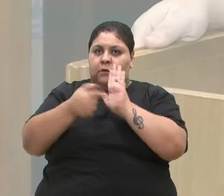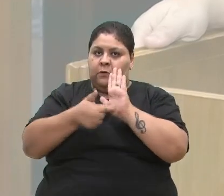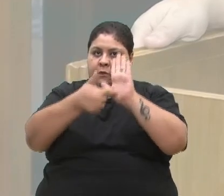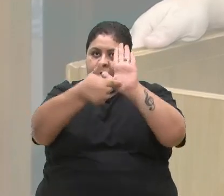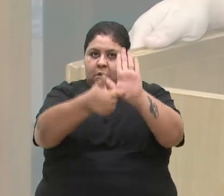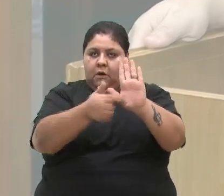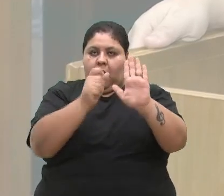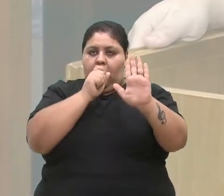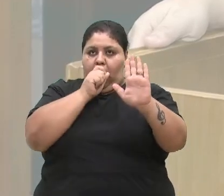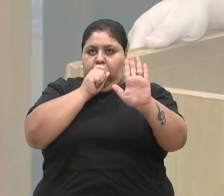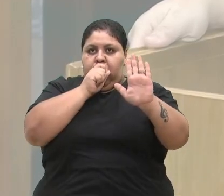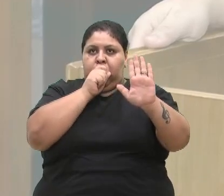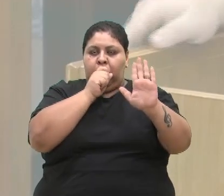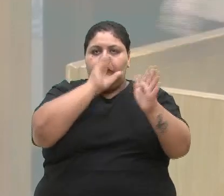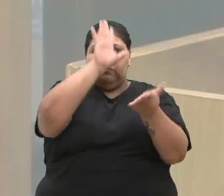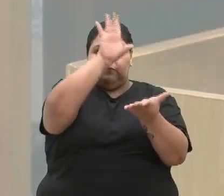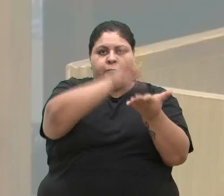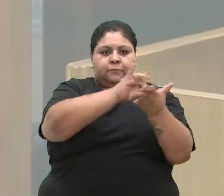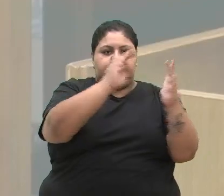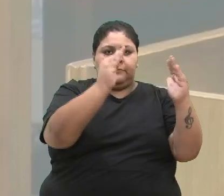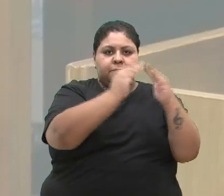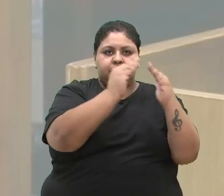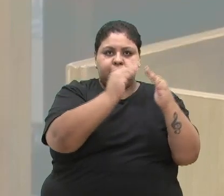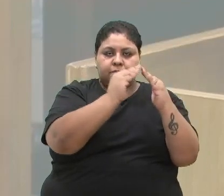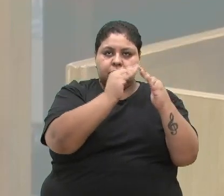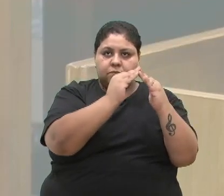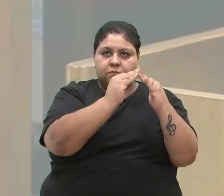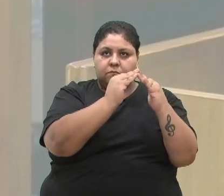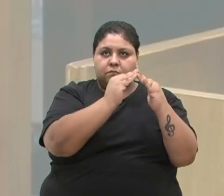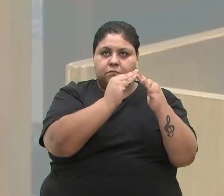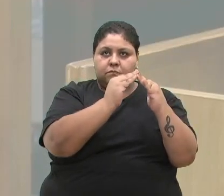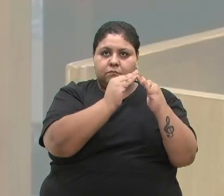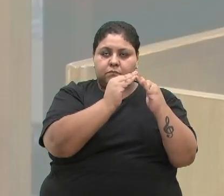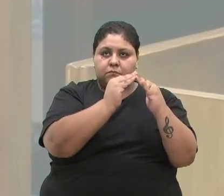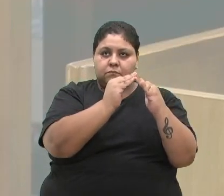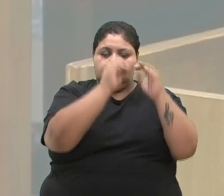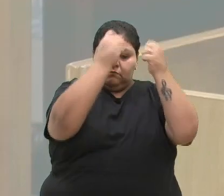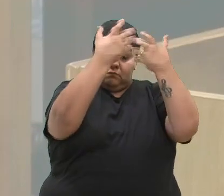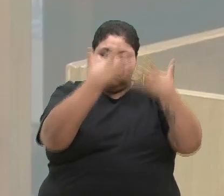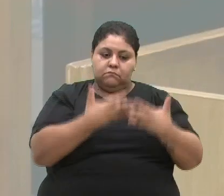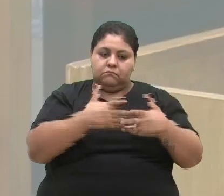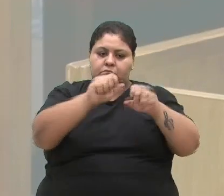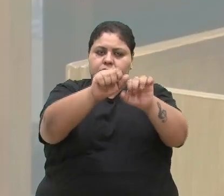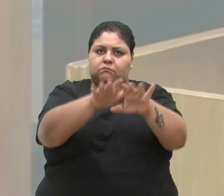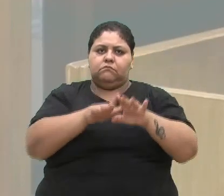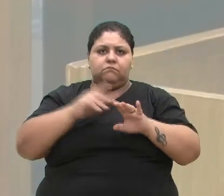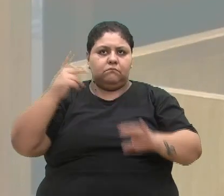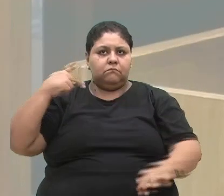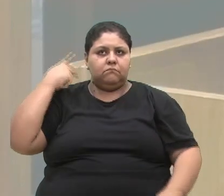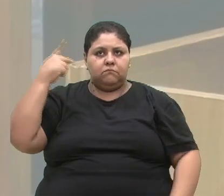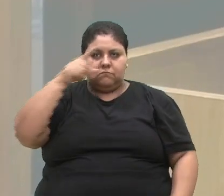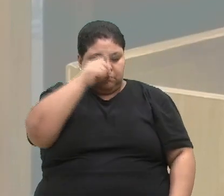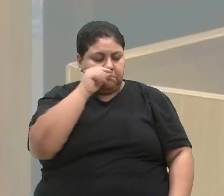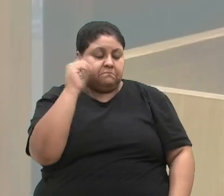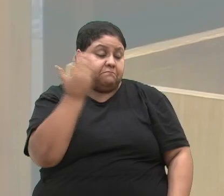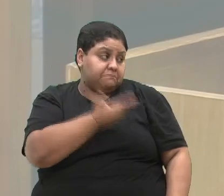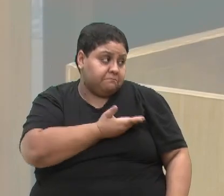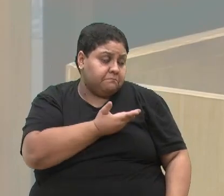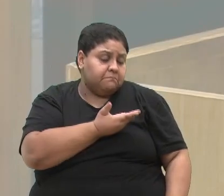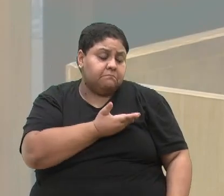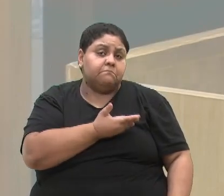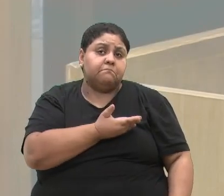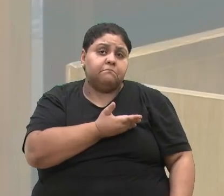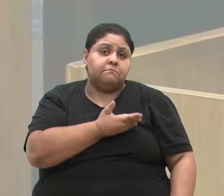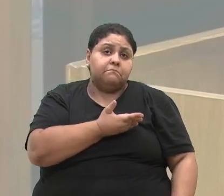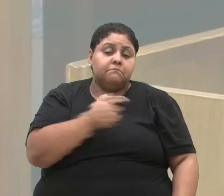projeto de lei, protocola na casa e coloca em plenária, vereador Fantinello, justamente